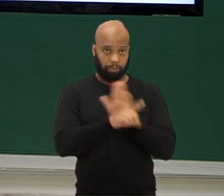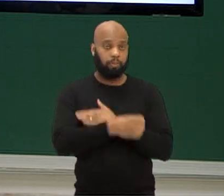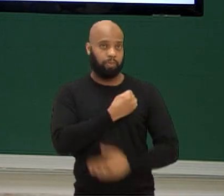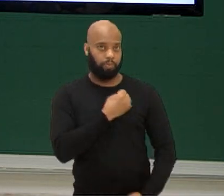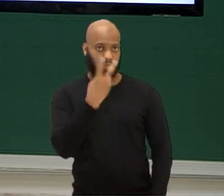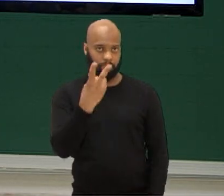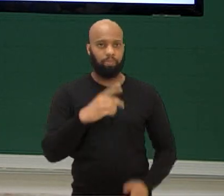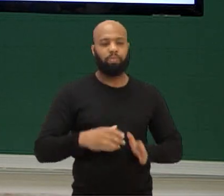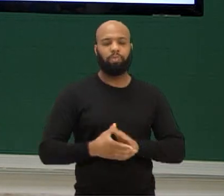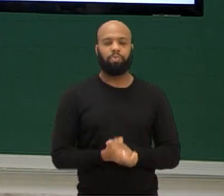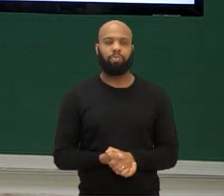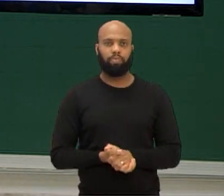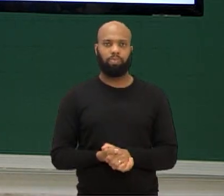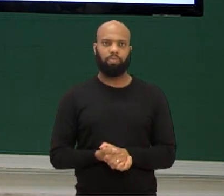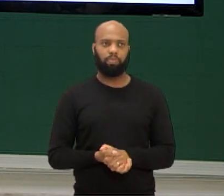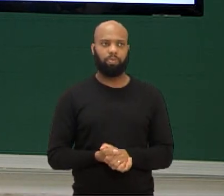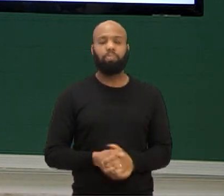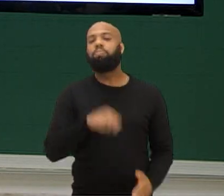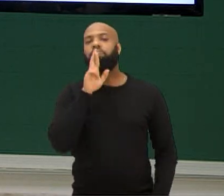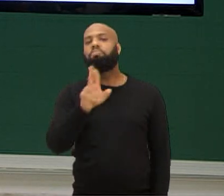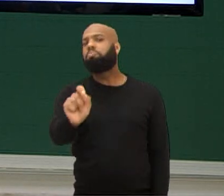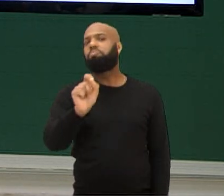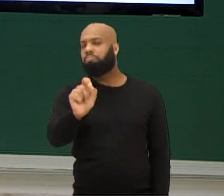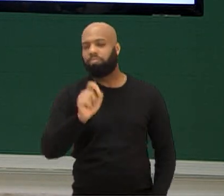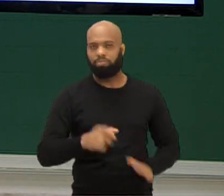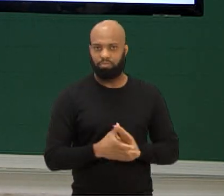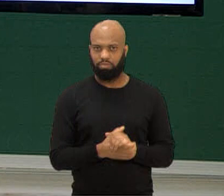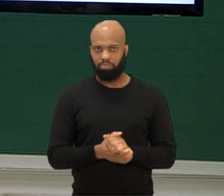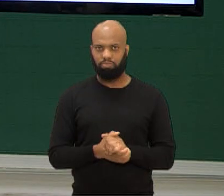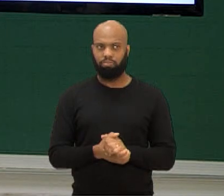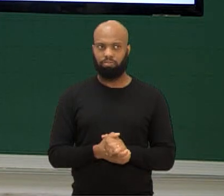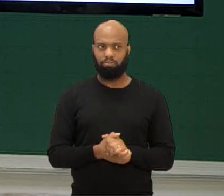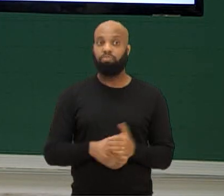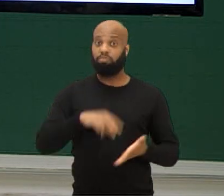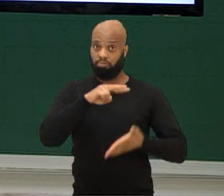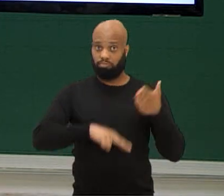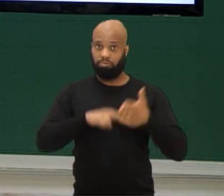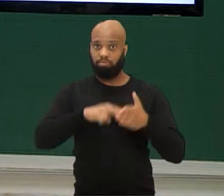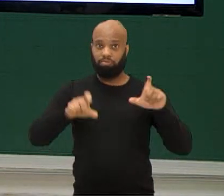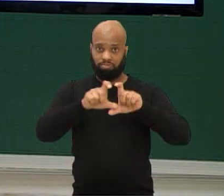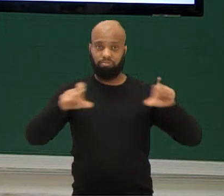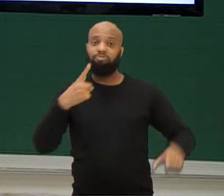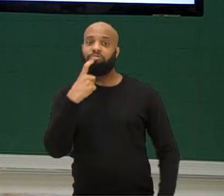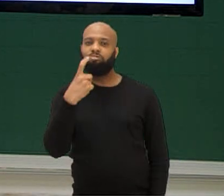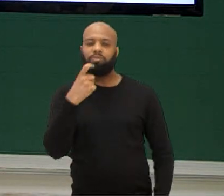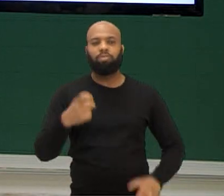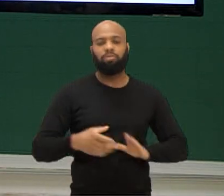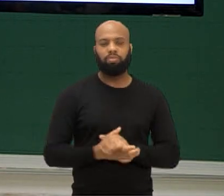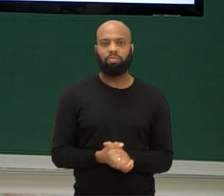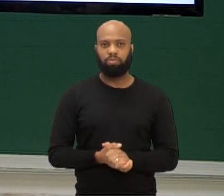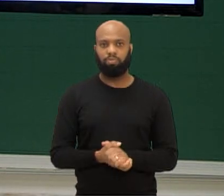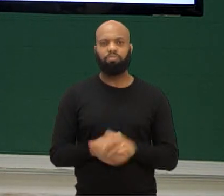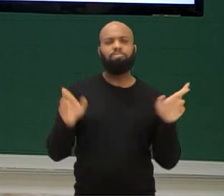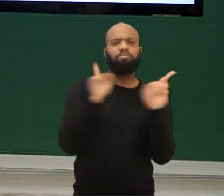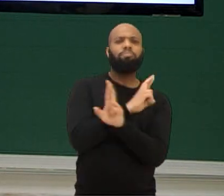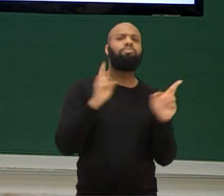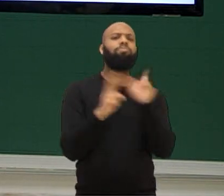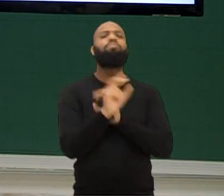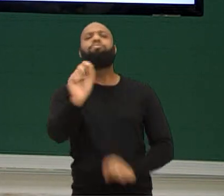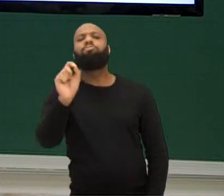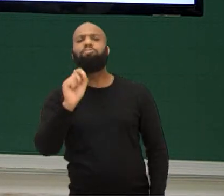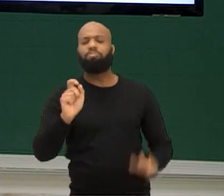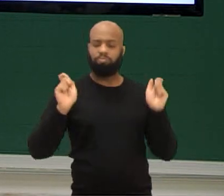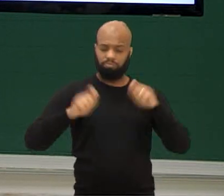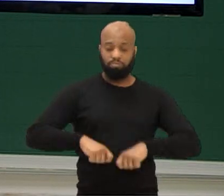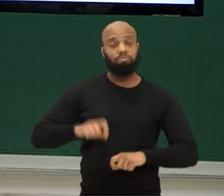que relação há entre os autorretratos da pintura e as selfies de hoje? Qual é essa relação? A possibilidade de